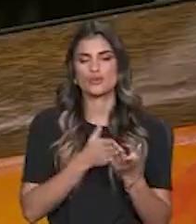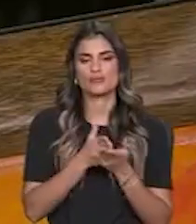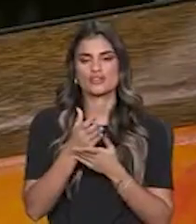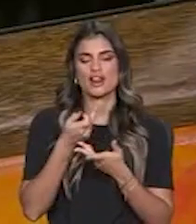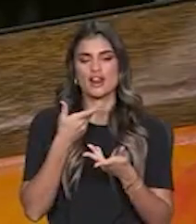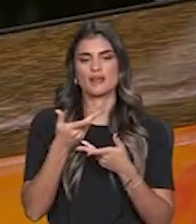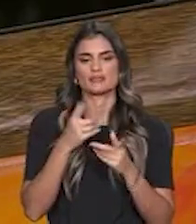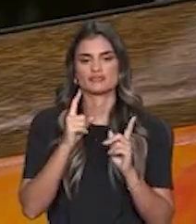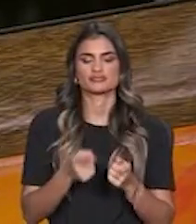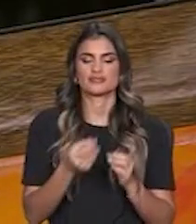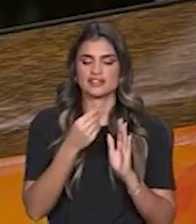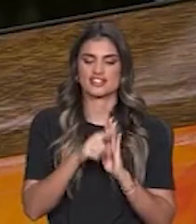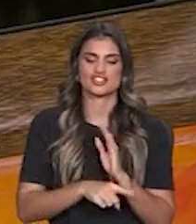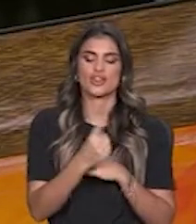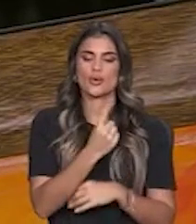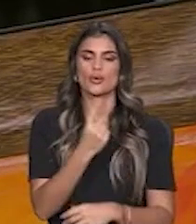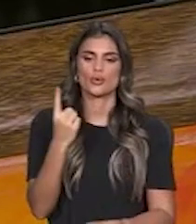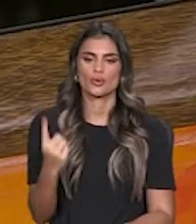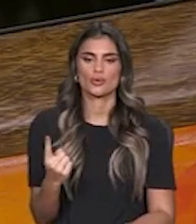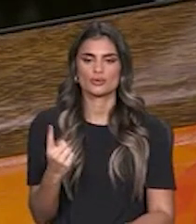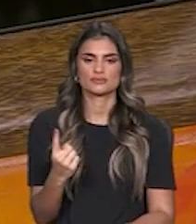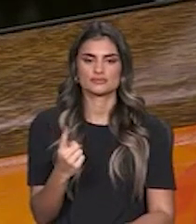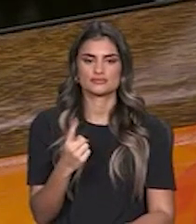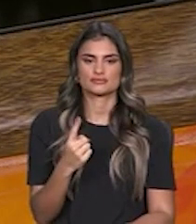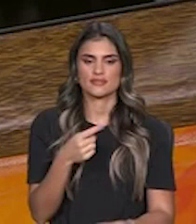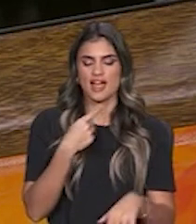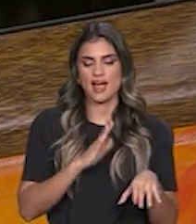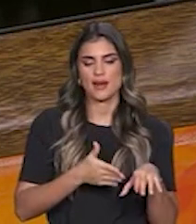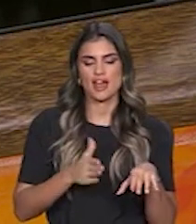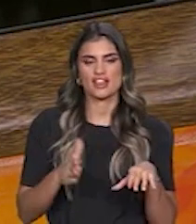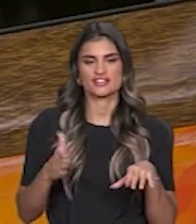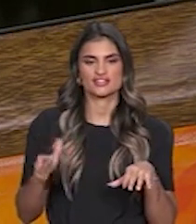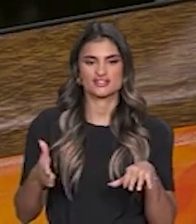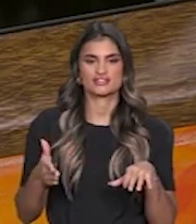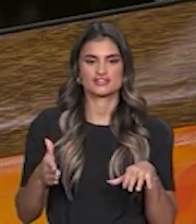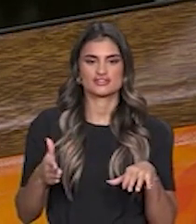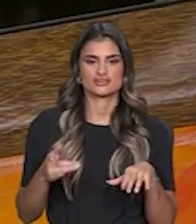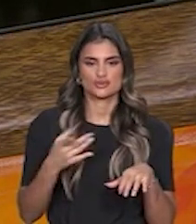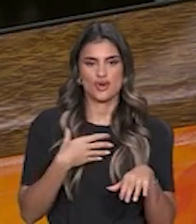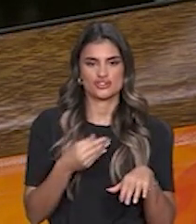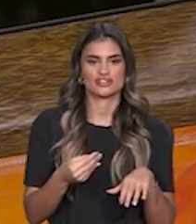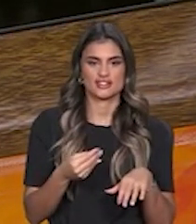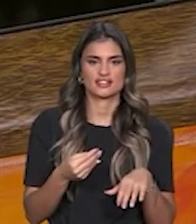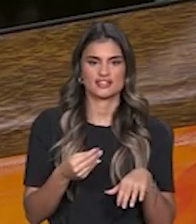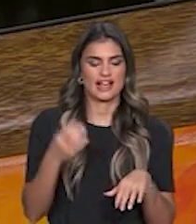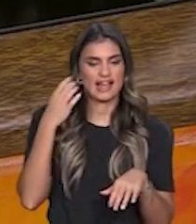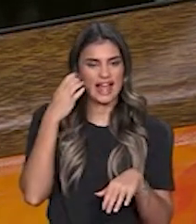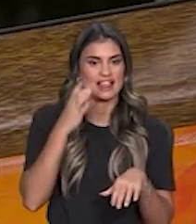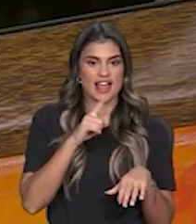às receitas de cada um. Ora, para fazer estas rabanadas. A real... Ah, tu gostas. Real